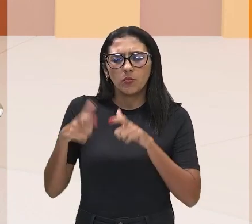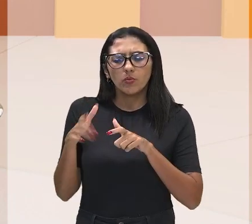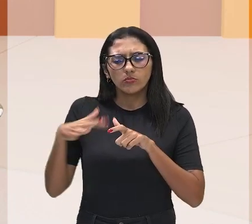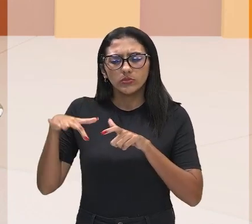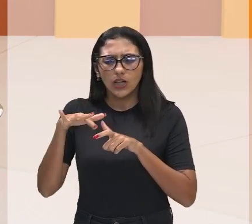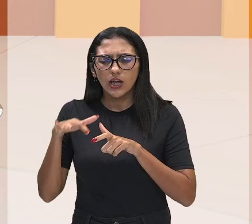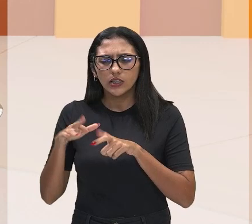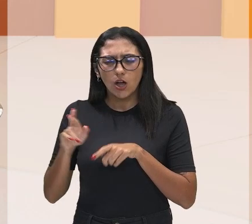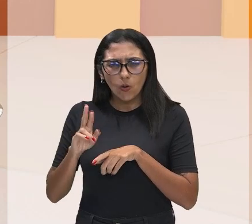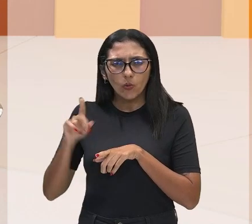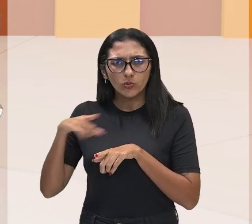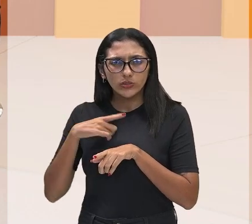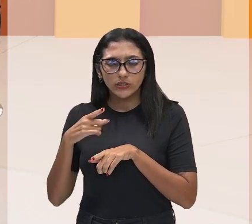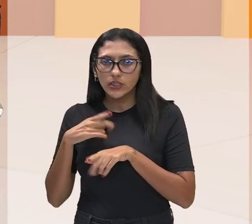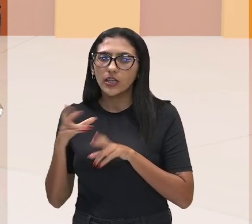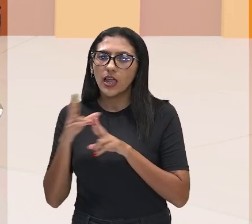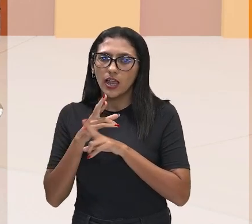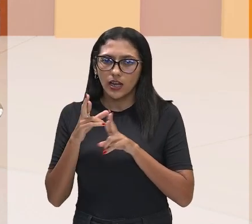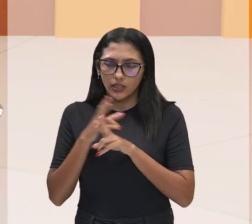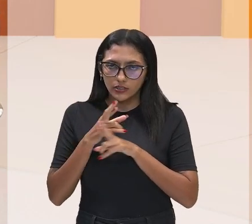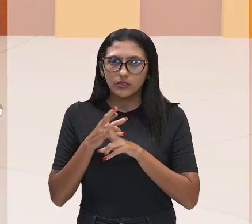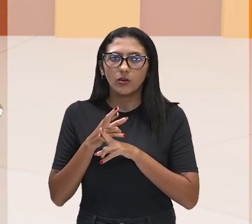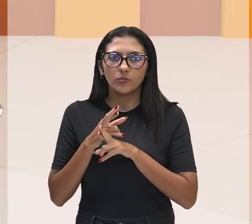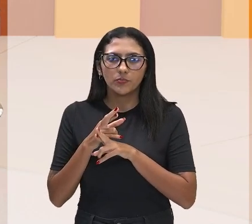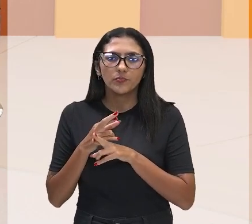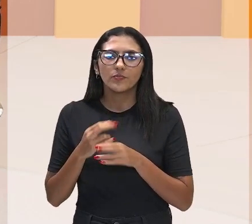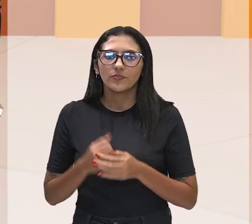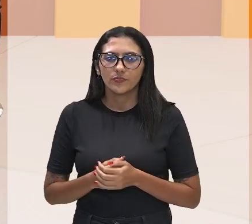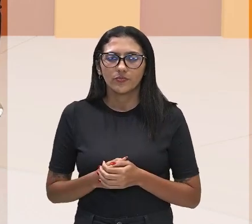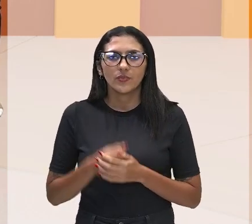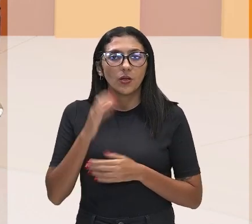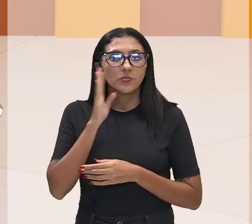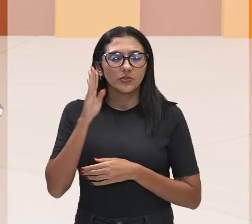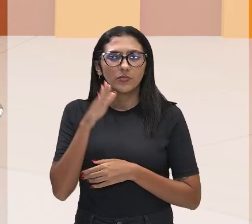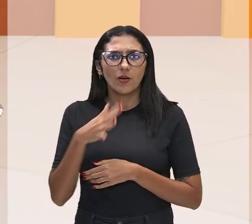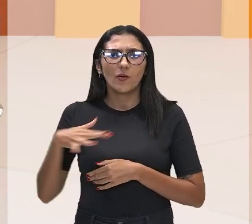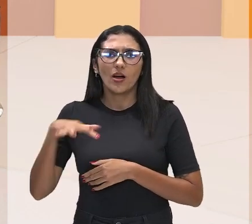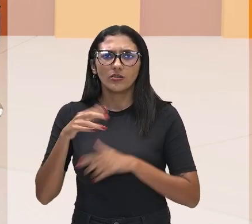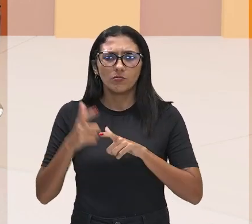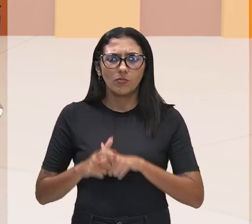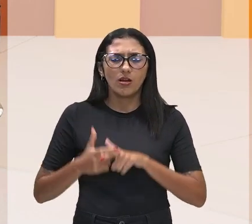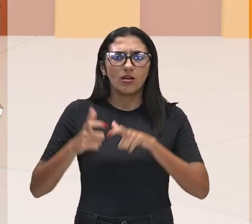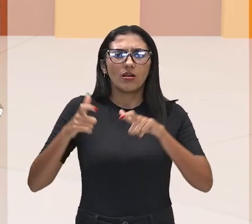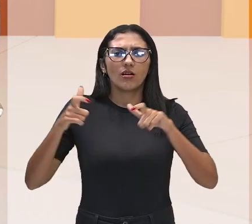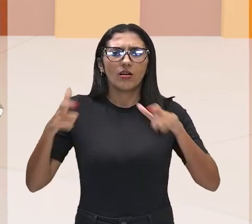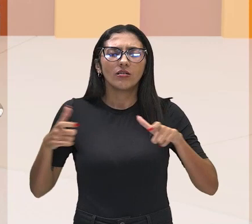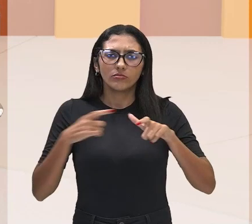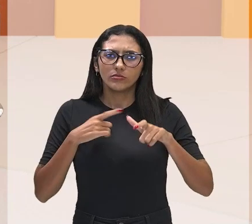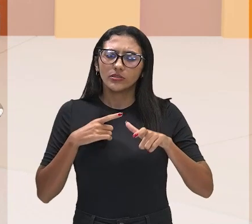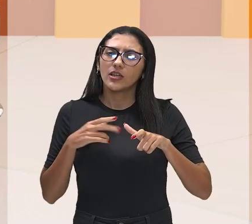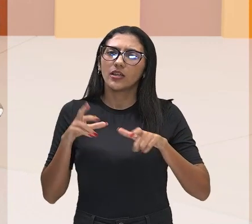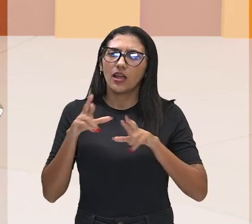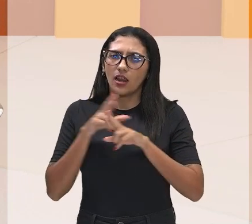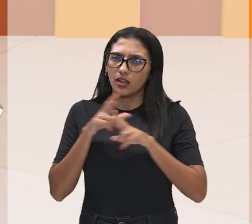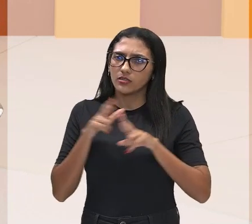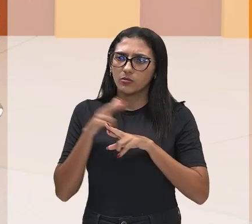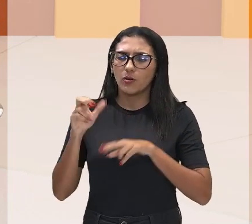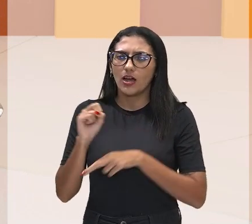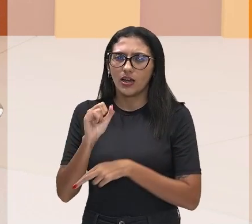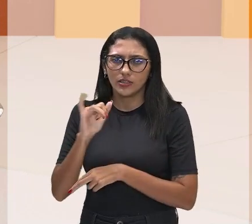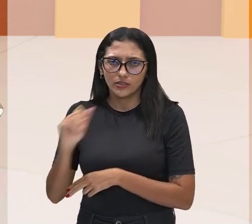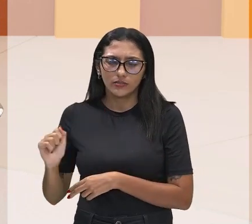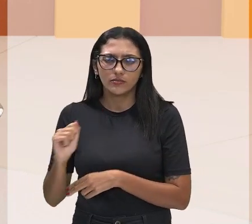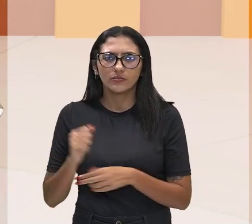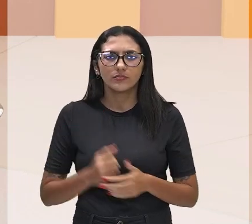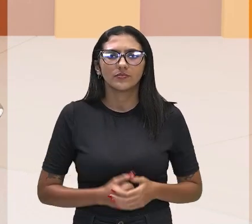europeu, assim como a maior parte maior área da Rússia faz parte do território asiático também. Tá?